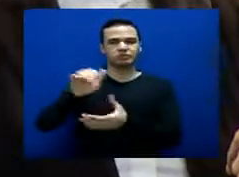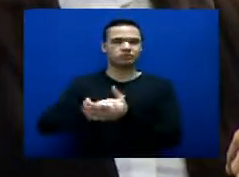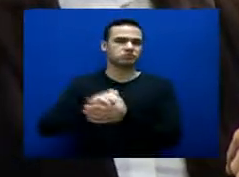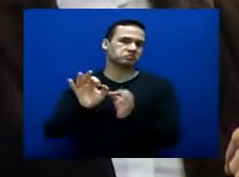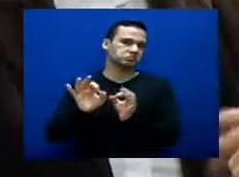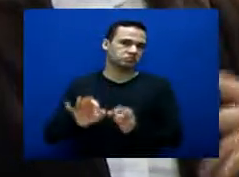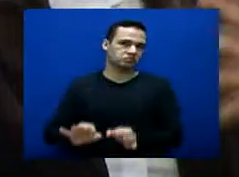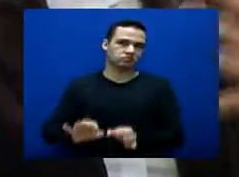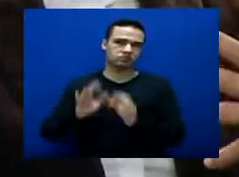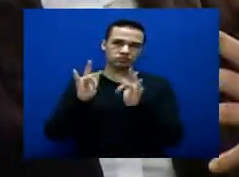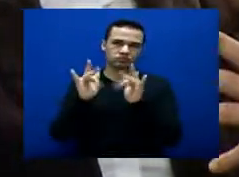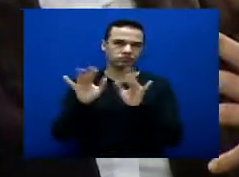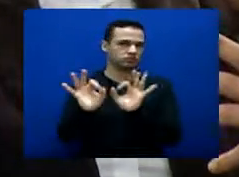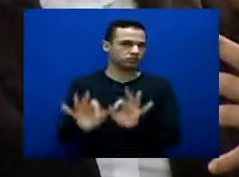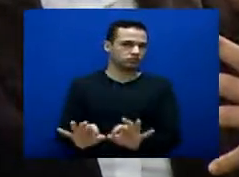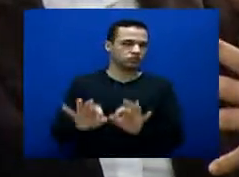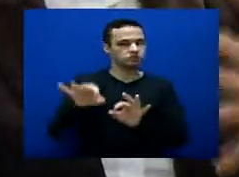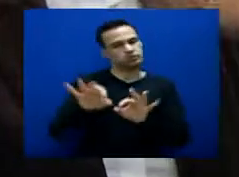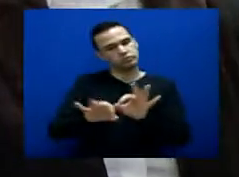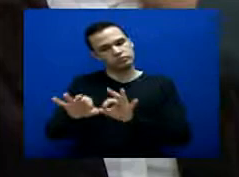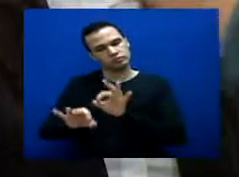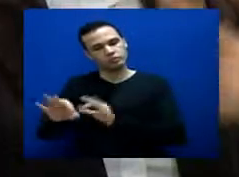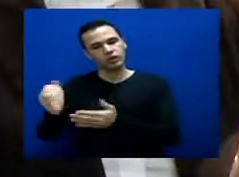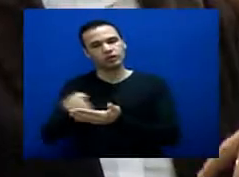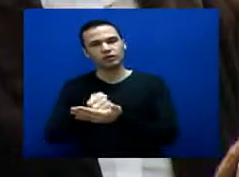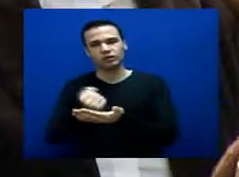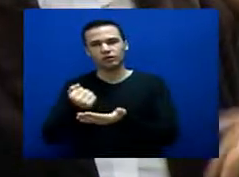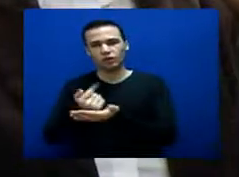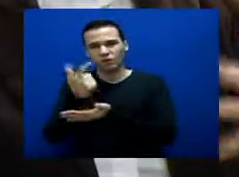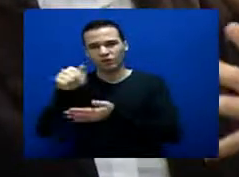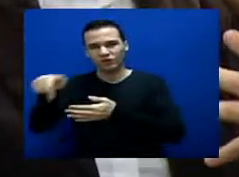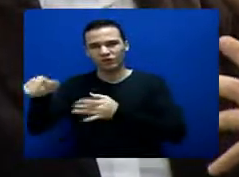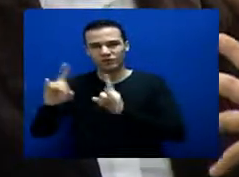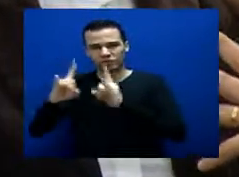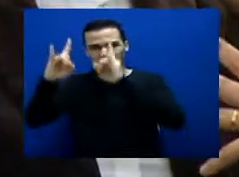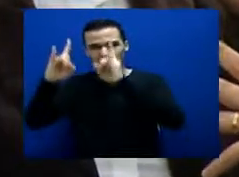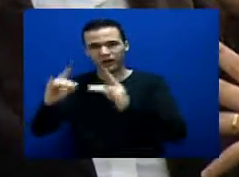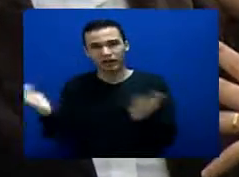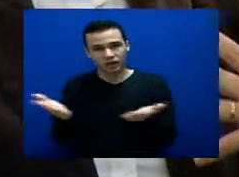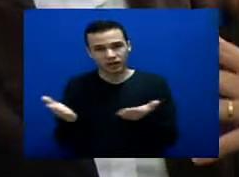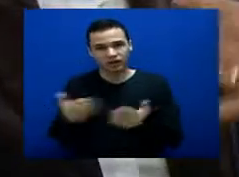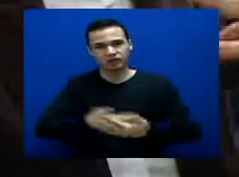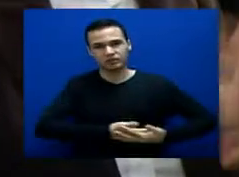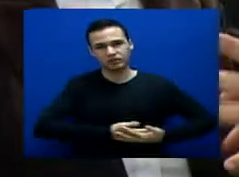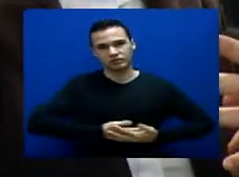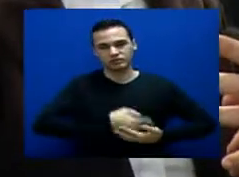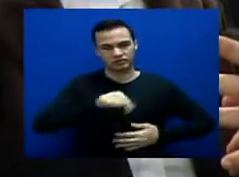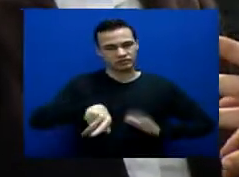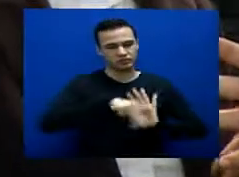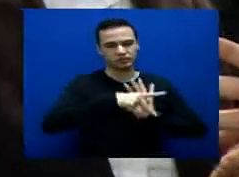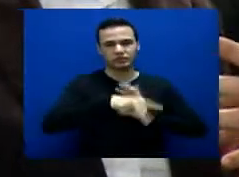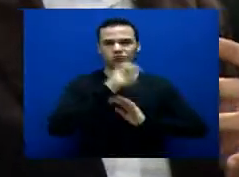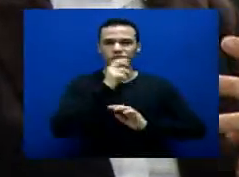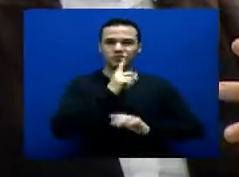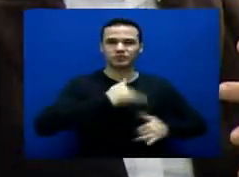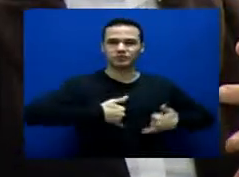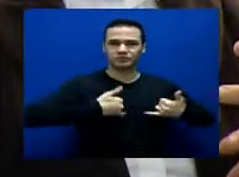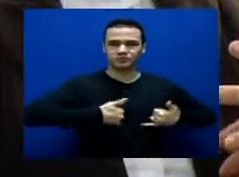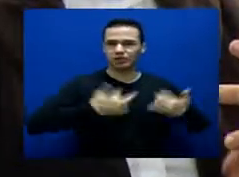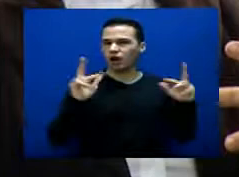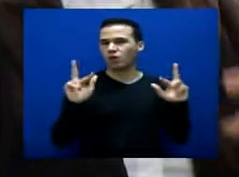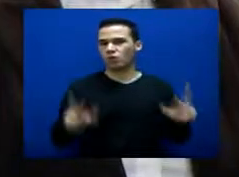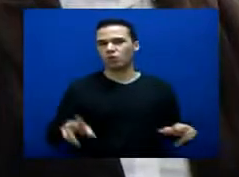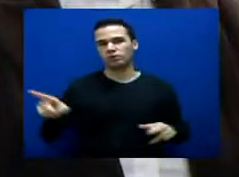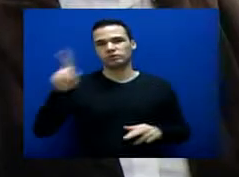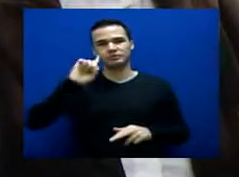namoraram o tempo todo, namoraram, planejaram, compraram um apartamentinho, e agora chegou o Noah, no dia do aniversário de Sorocaba, para poder